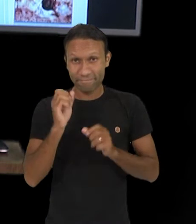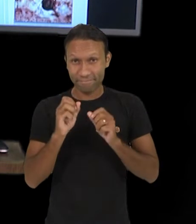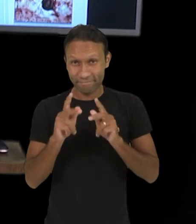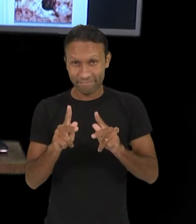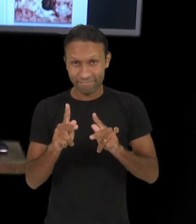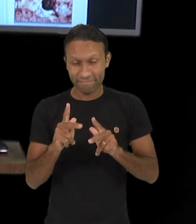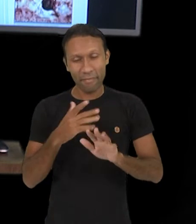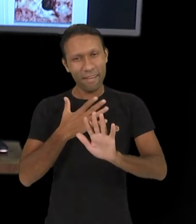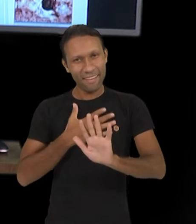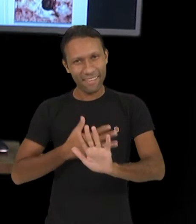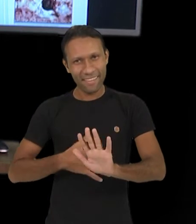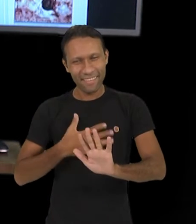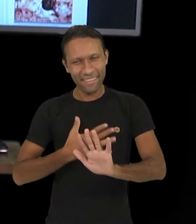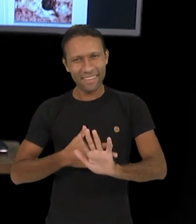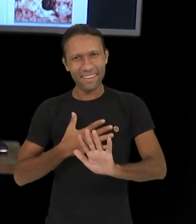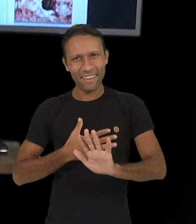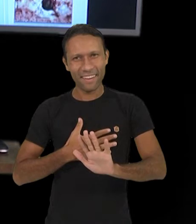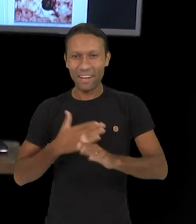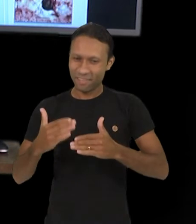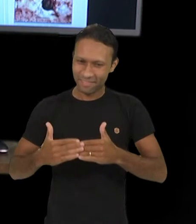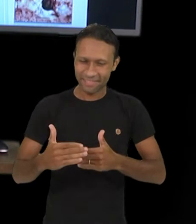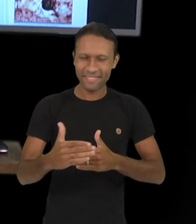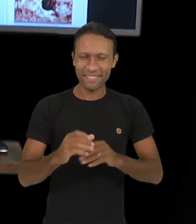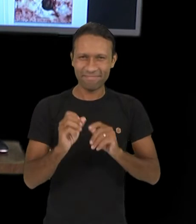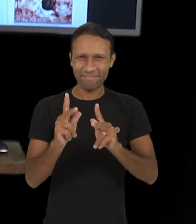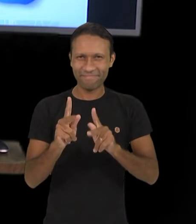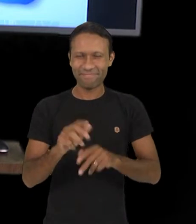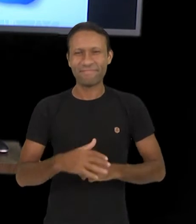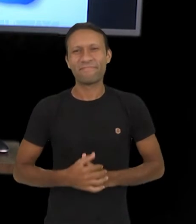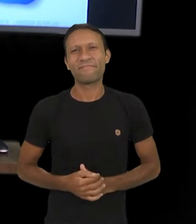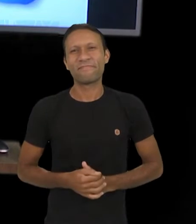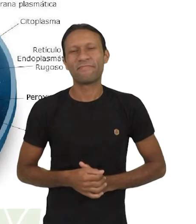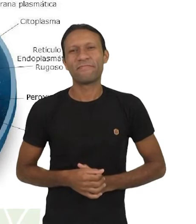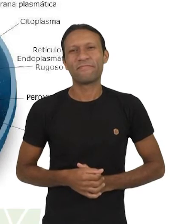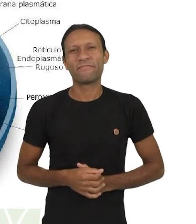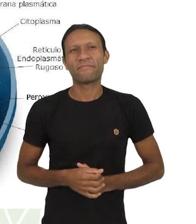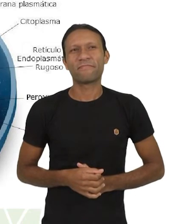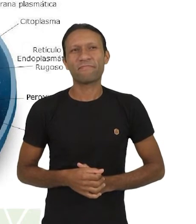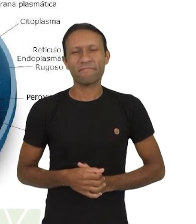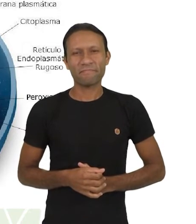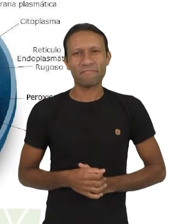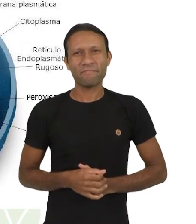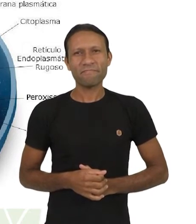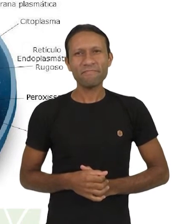pessoal? Calma, respira aí, vamos continuar aqui.